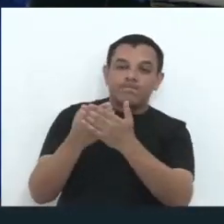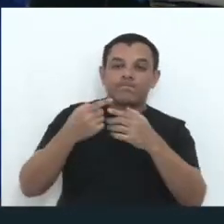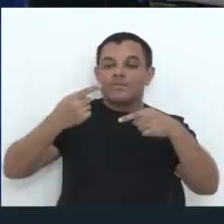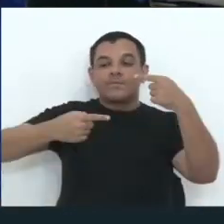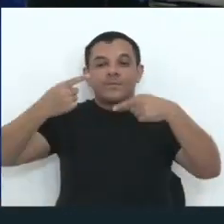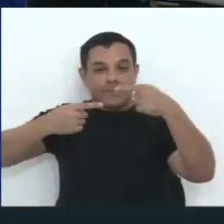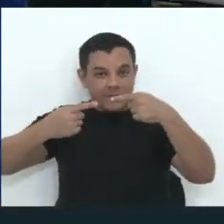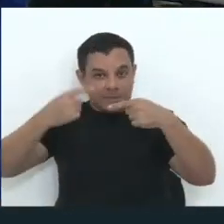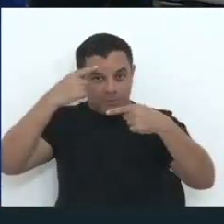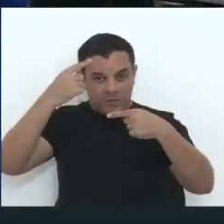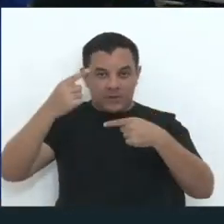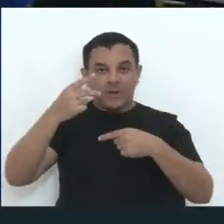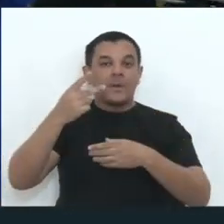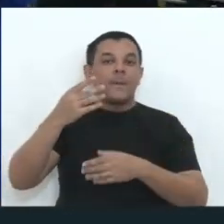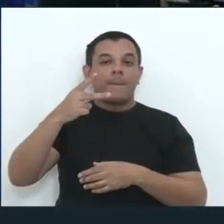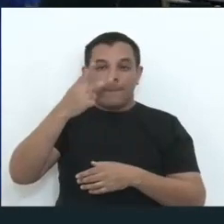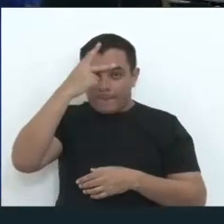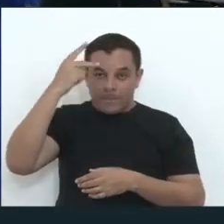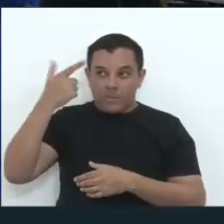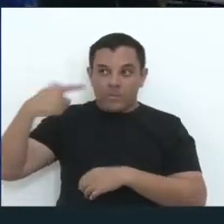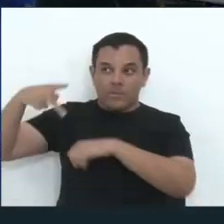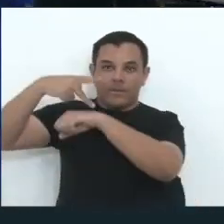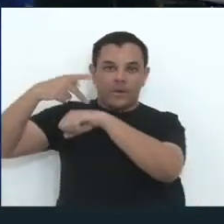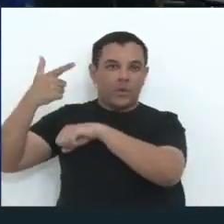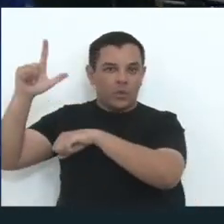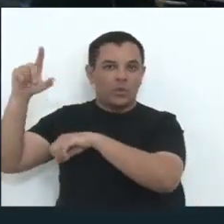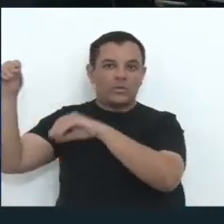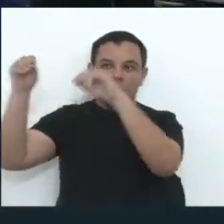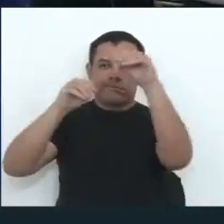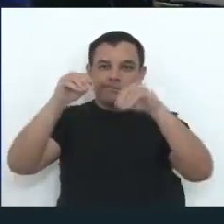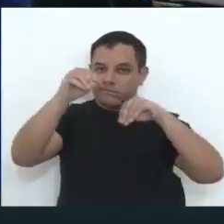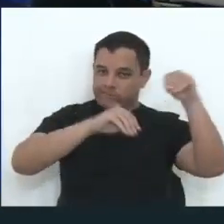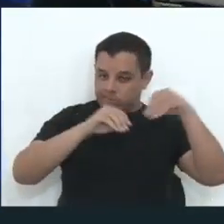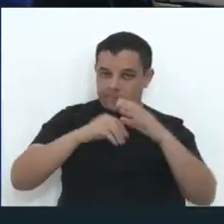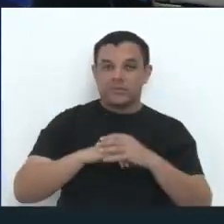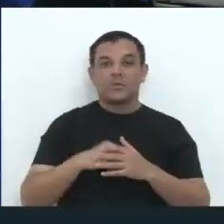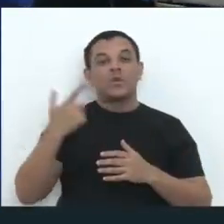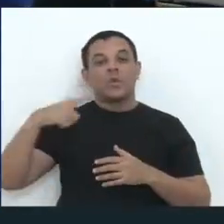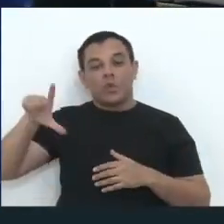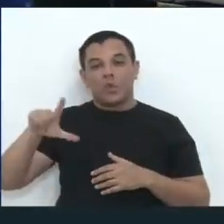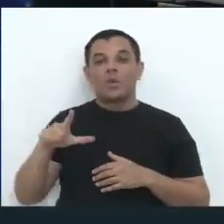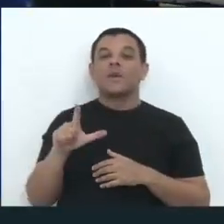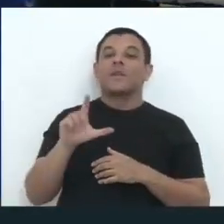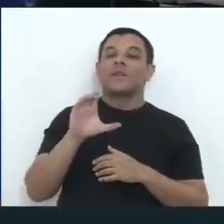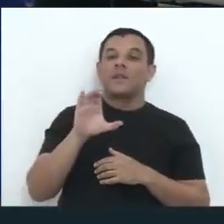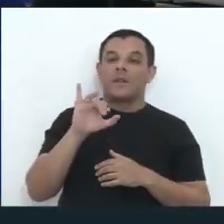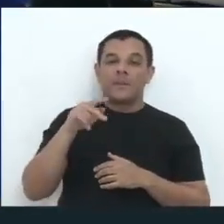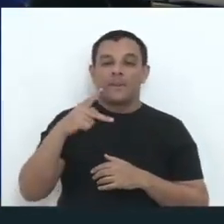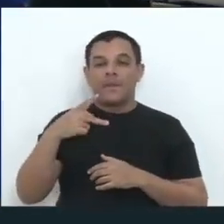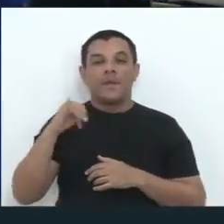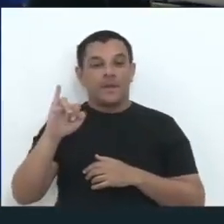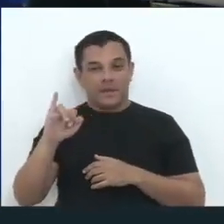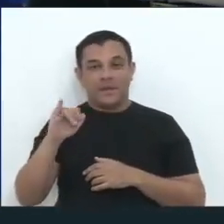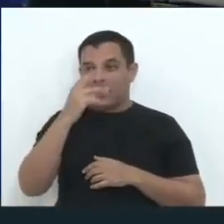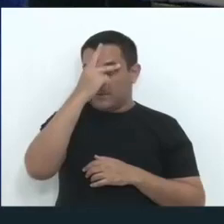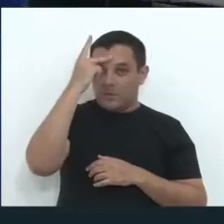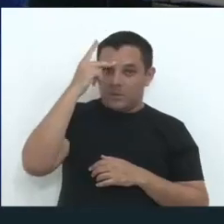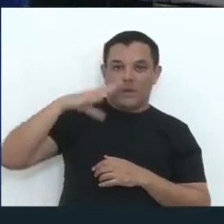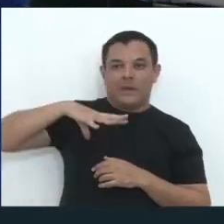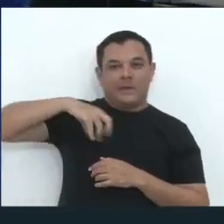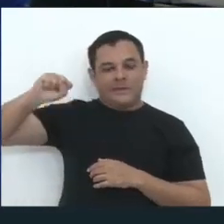Imigração, Comissões Especiais de Inquérito relativo à frequência dos médicos e suicídio de paciente no